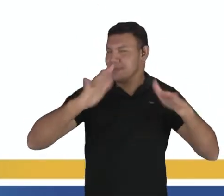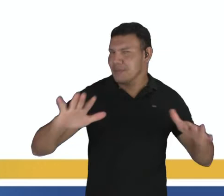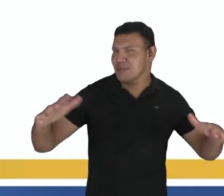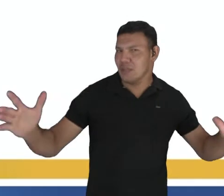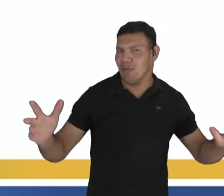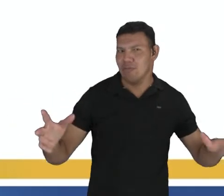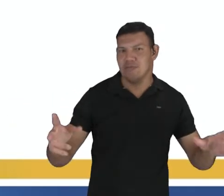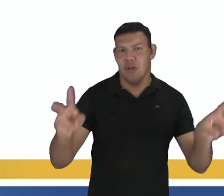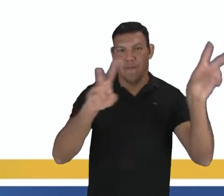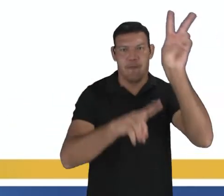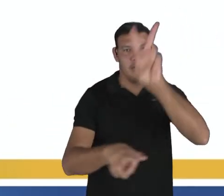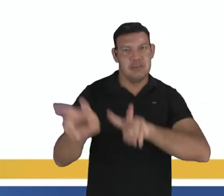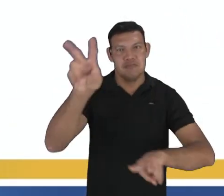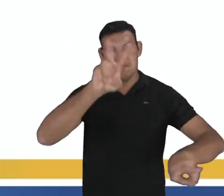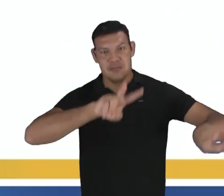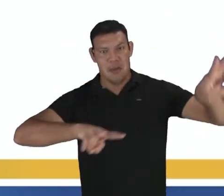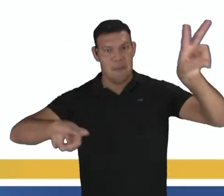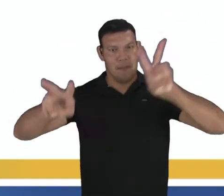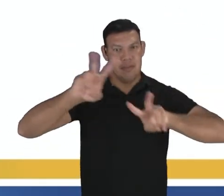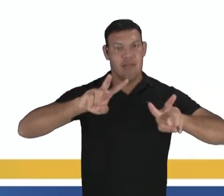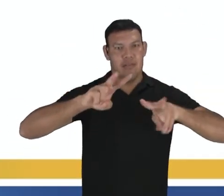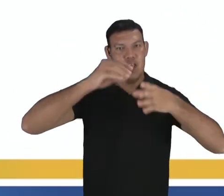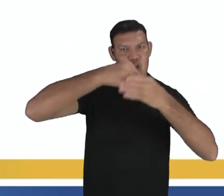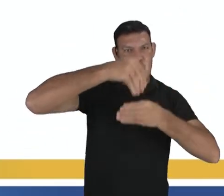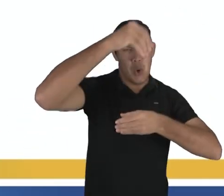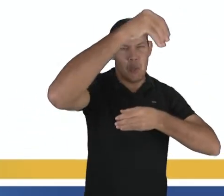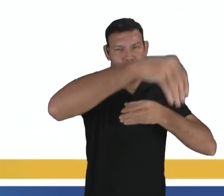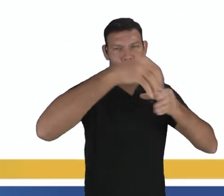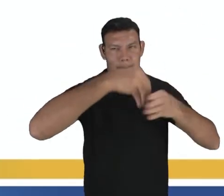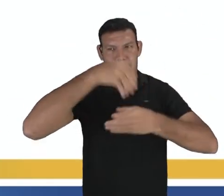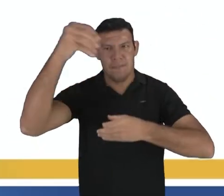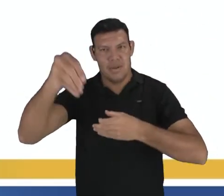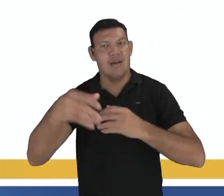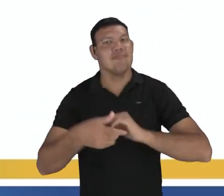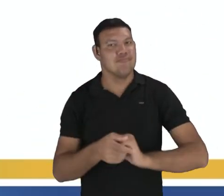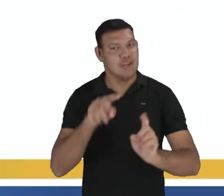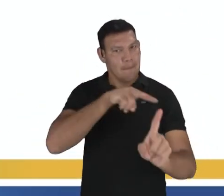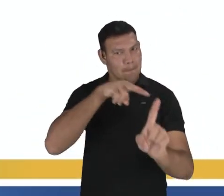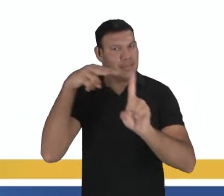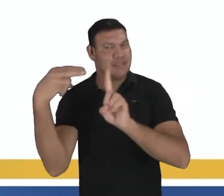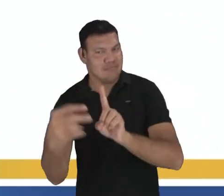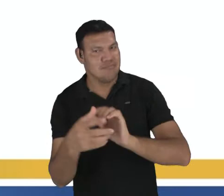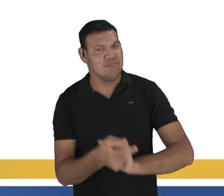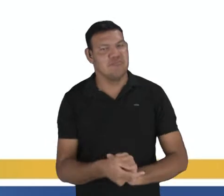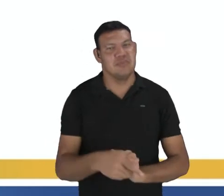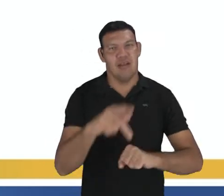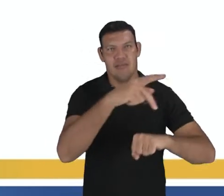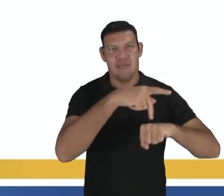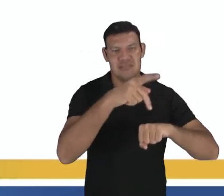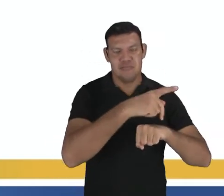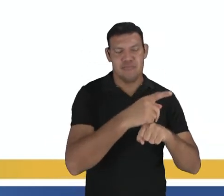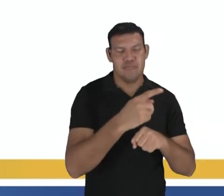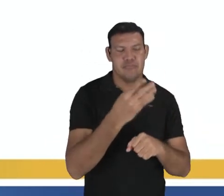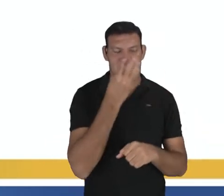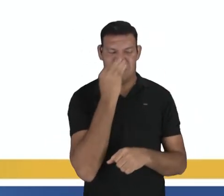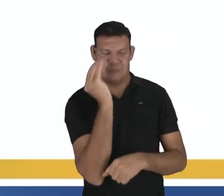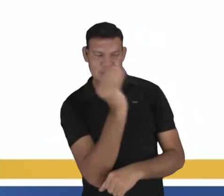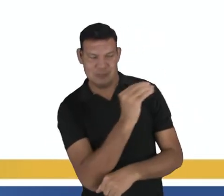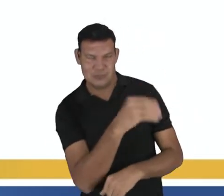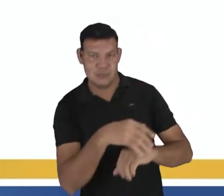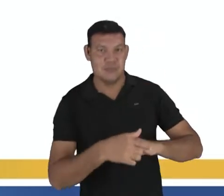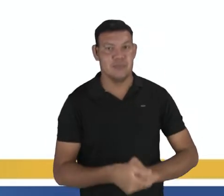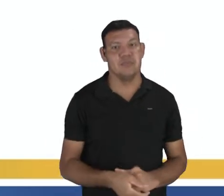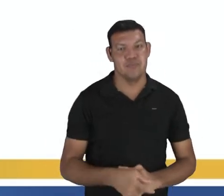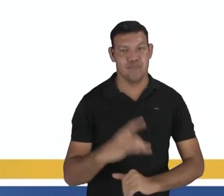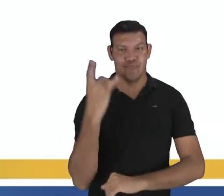olhando para o exterior, mas a 5.000 quilômetros dali, um outro país existia, né, um país tão esquecido, né, tão abandonado, que aí seria o